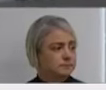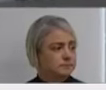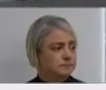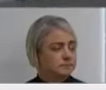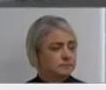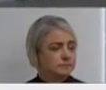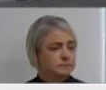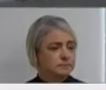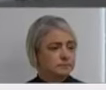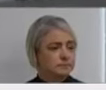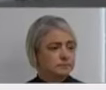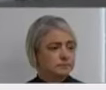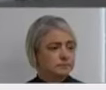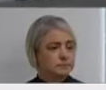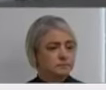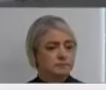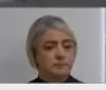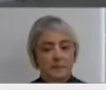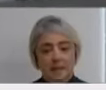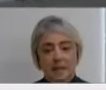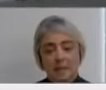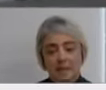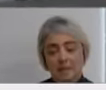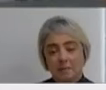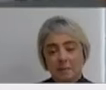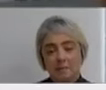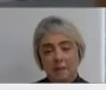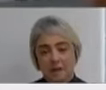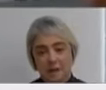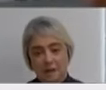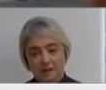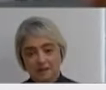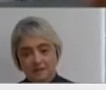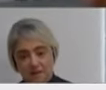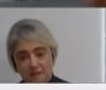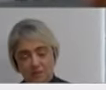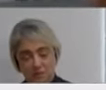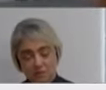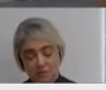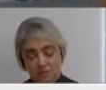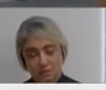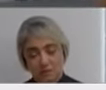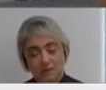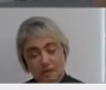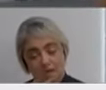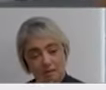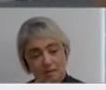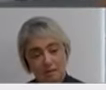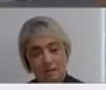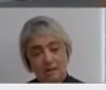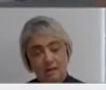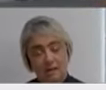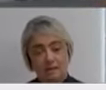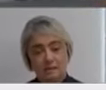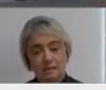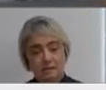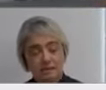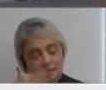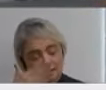política para o benefício de todos que necessitam. Foi montada uma distribuição de equipes para ajudar nesse processo de inserção em